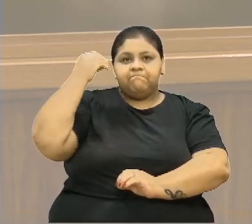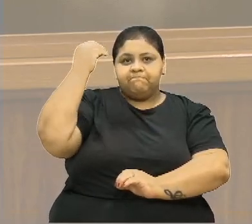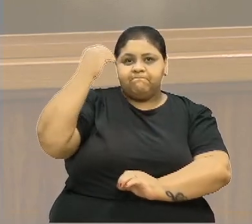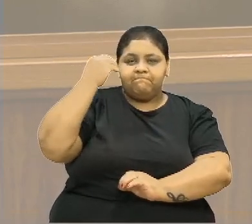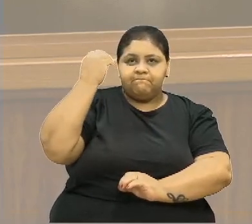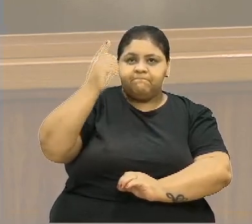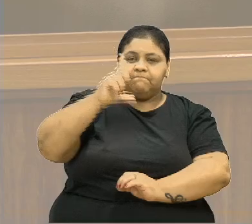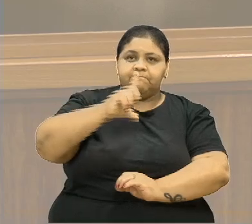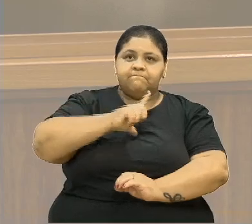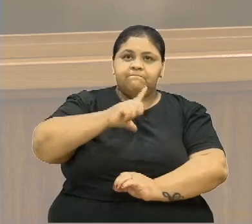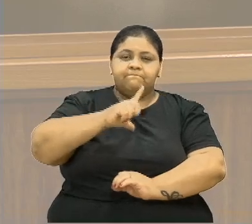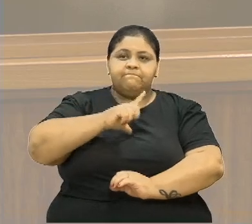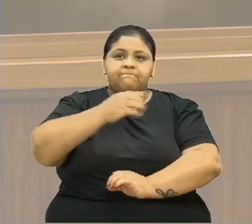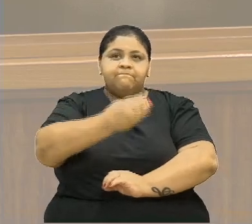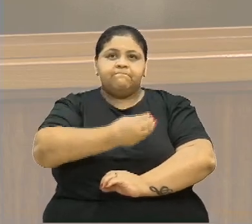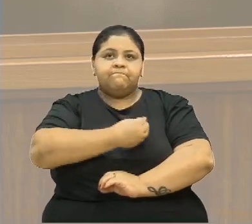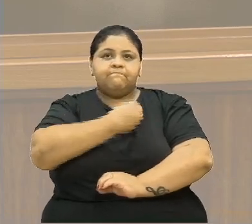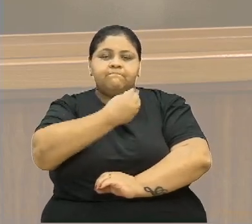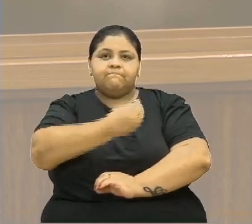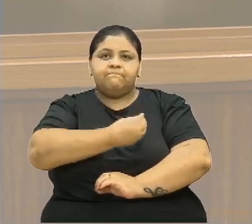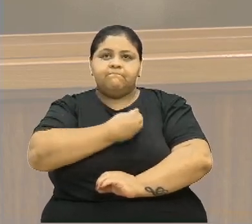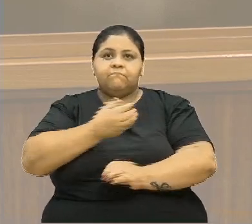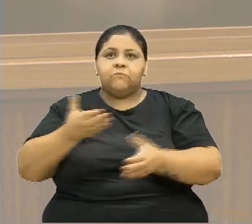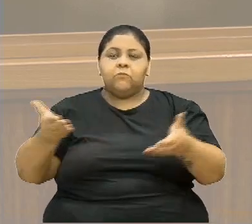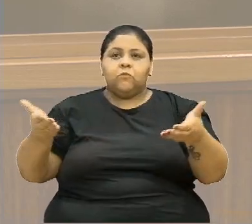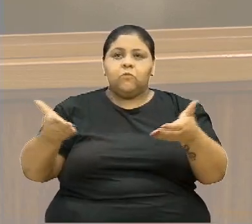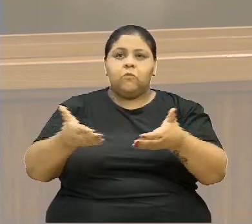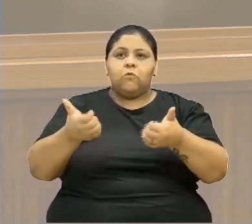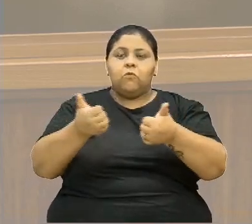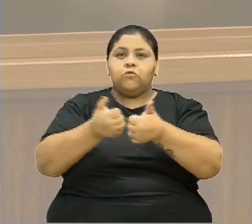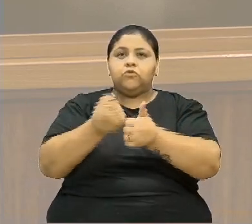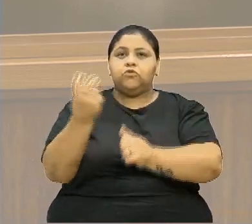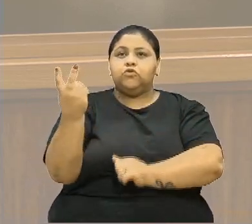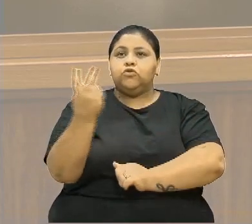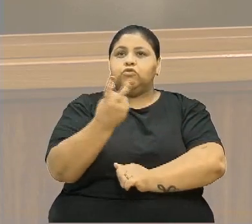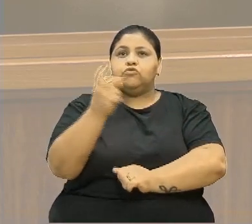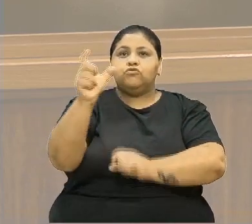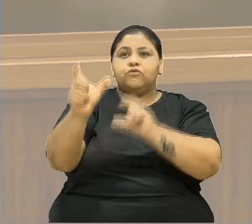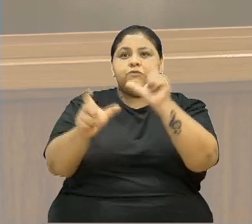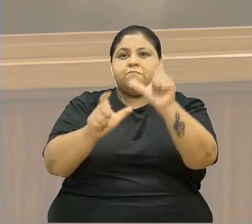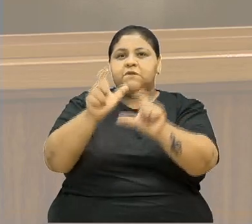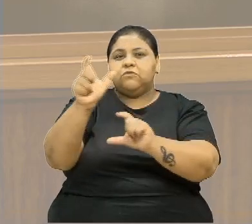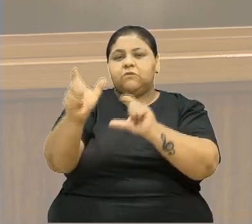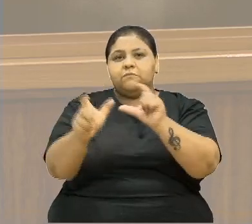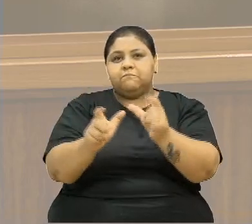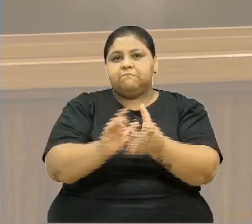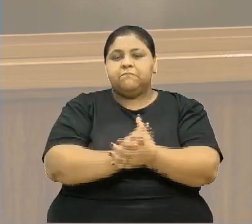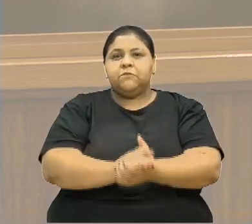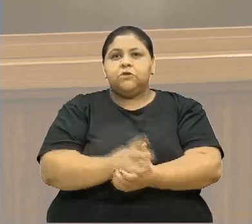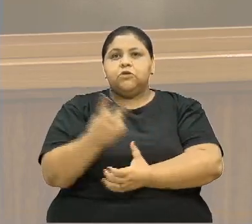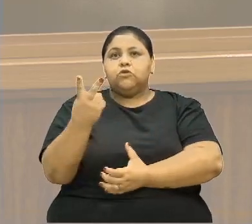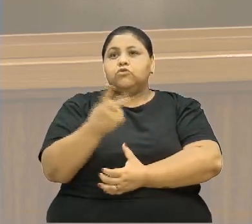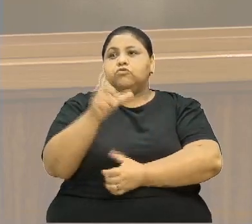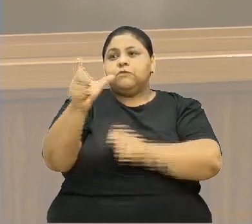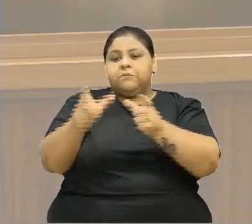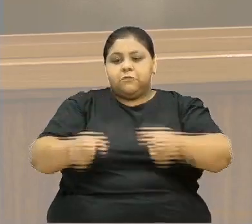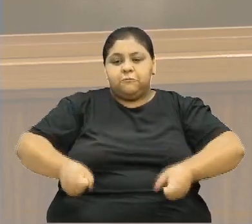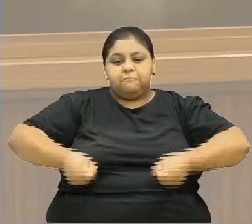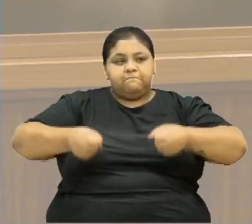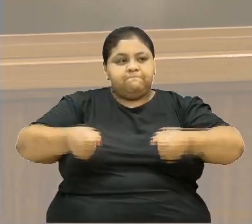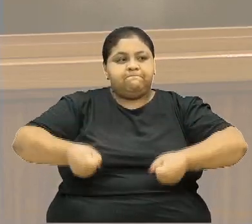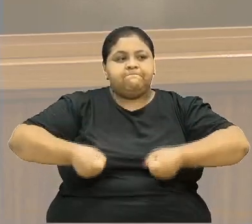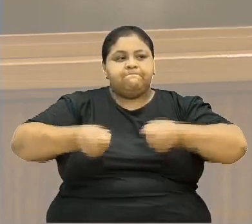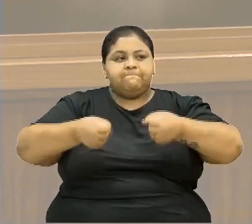que tem a vivência de ter que estar ali com duas pessoas acamadas, com duas pessoas cadeirantes, às